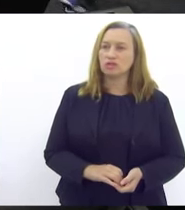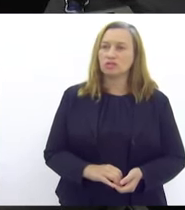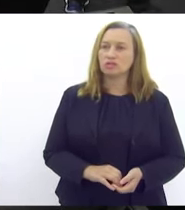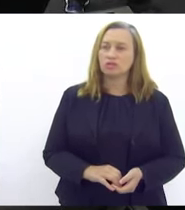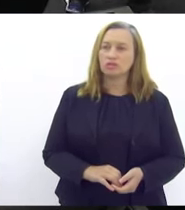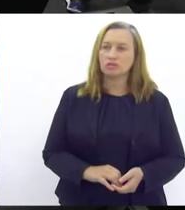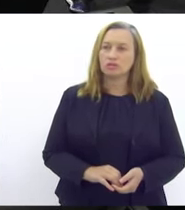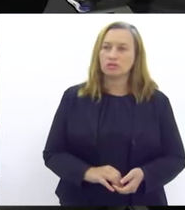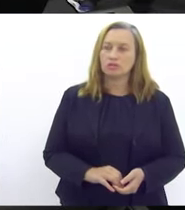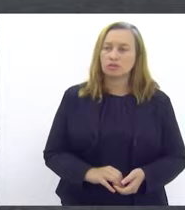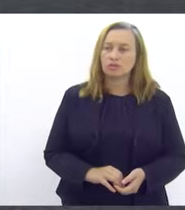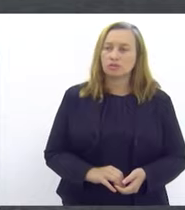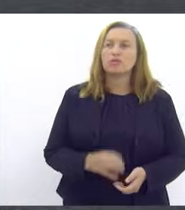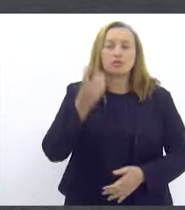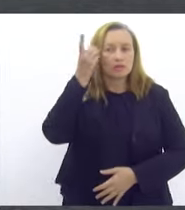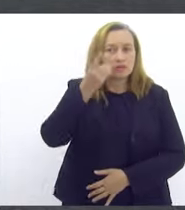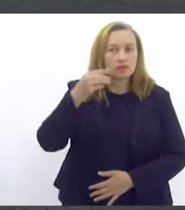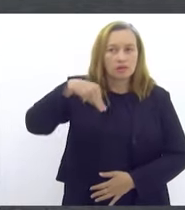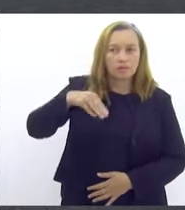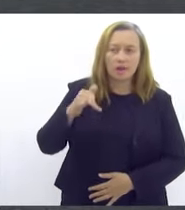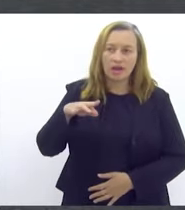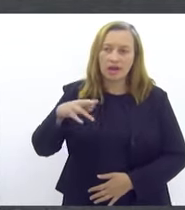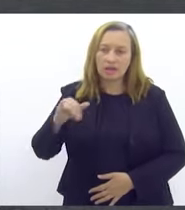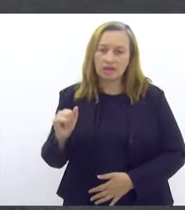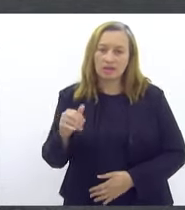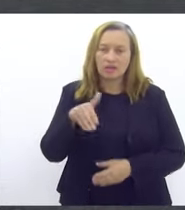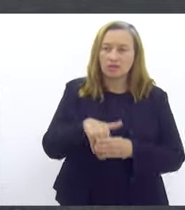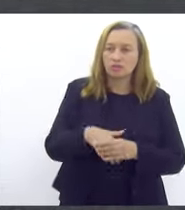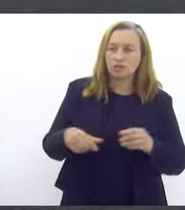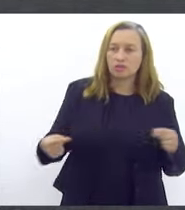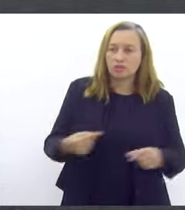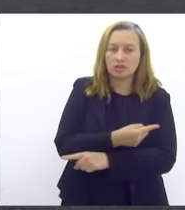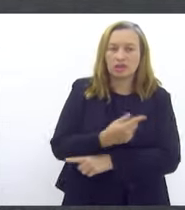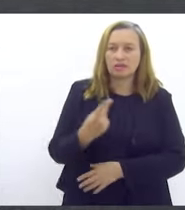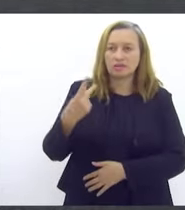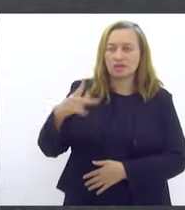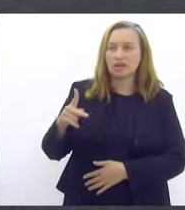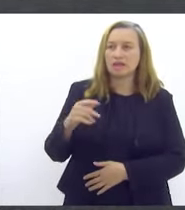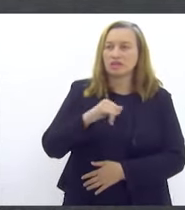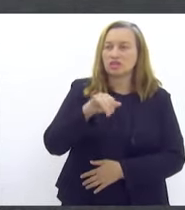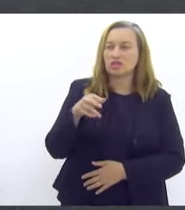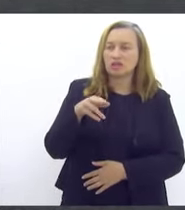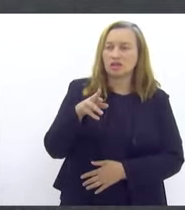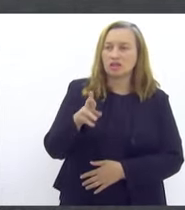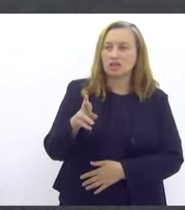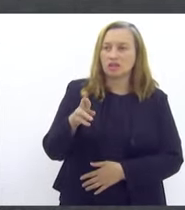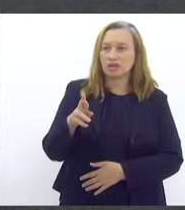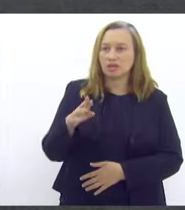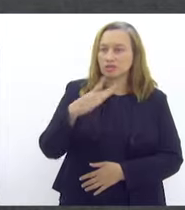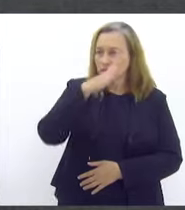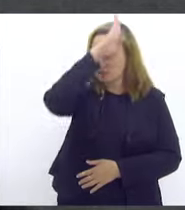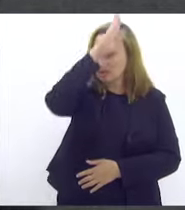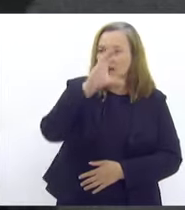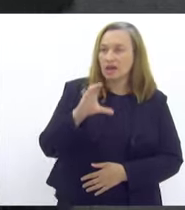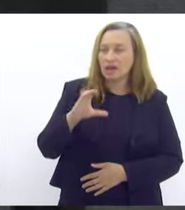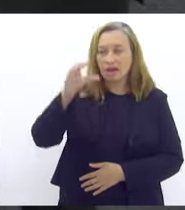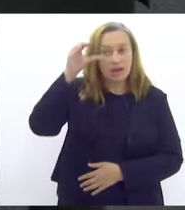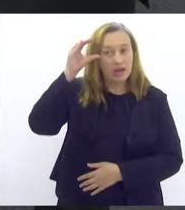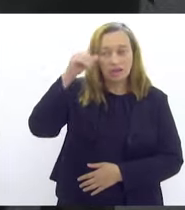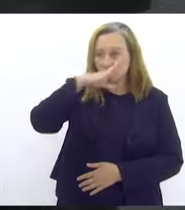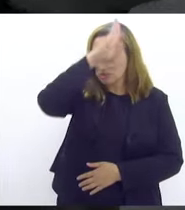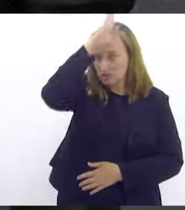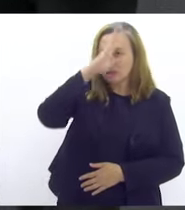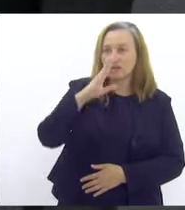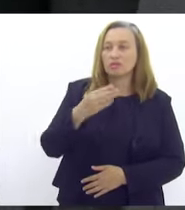Paulo. A deputada Marina está consignando os votos contrários dela. A Jair Bolsonaro, Carlos Bolsonaro e o